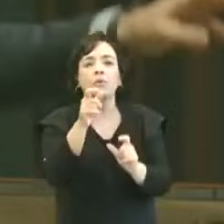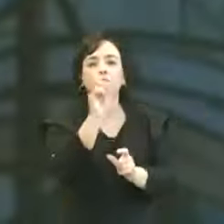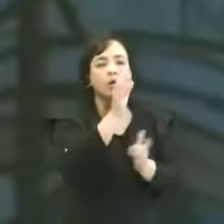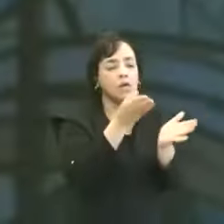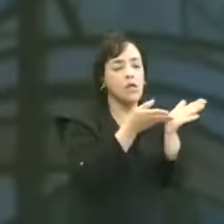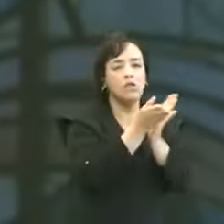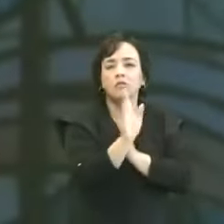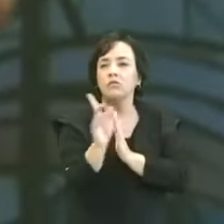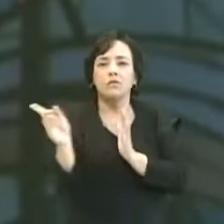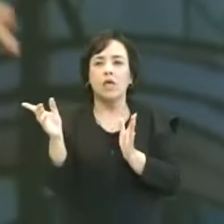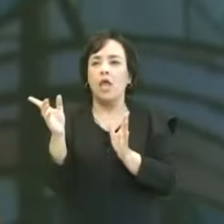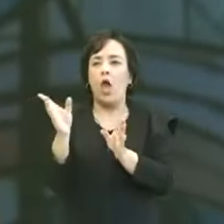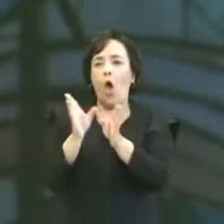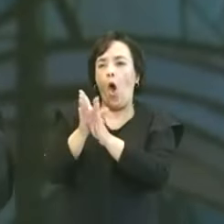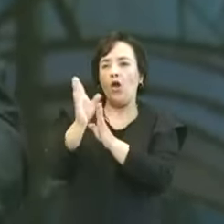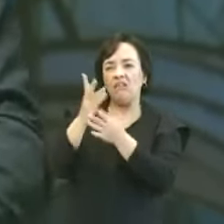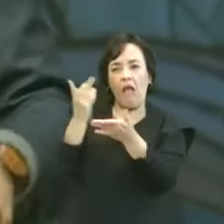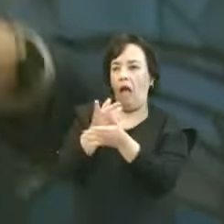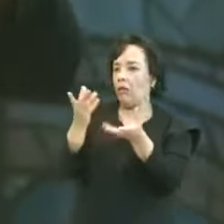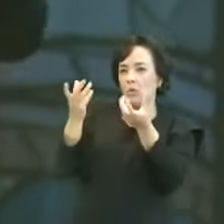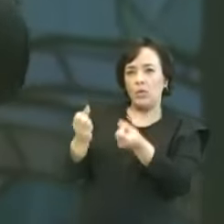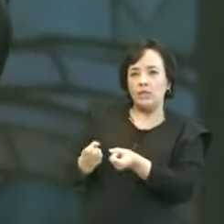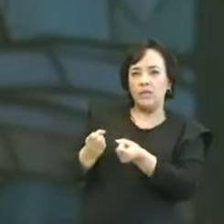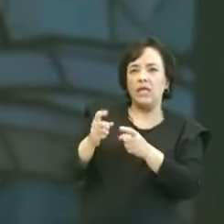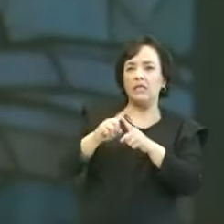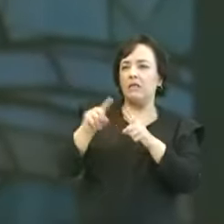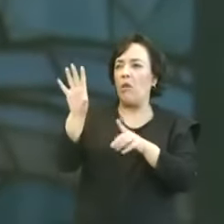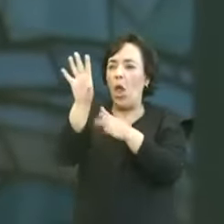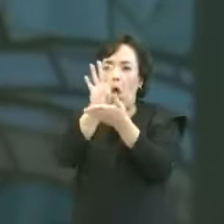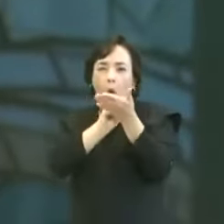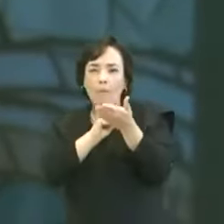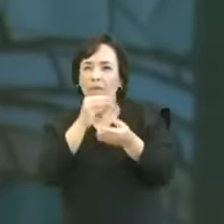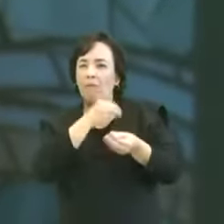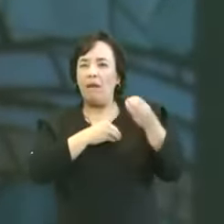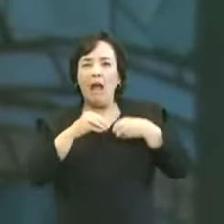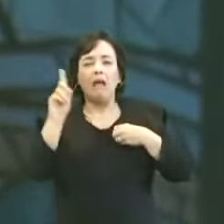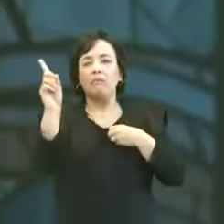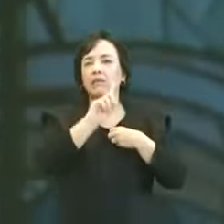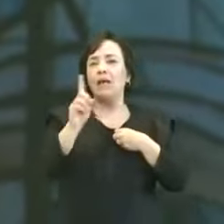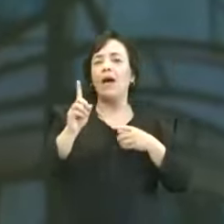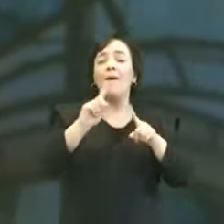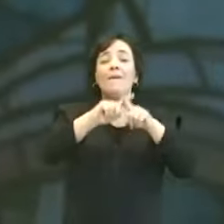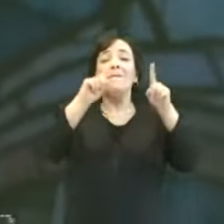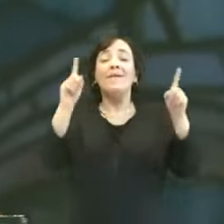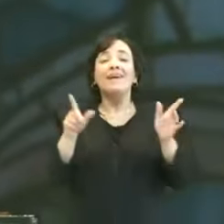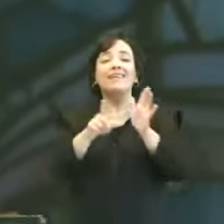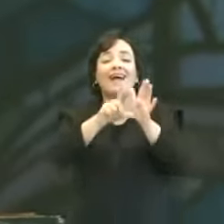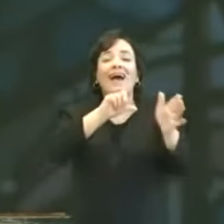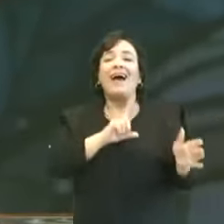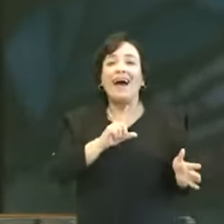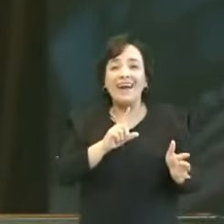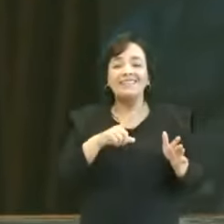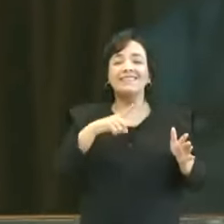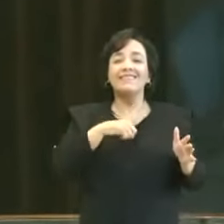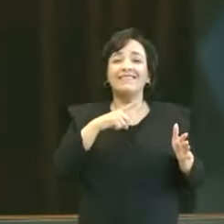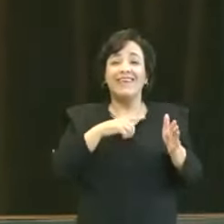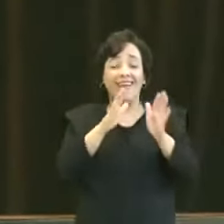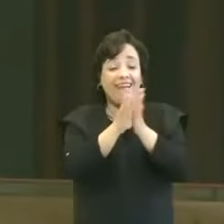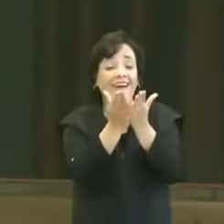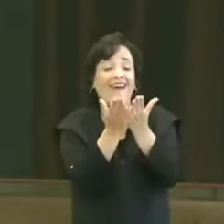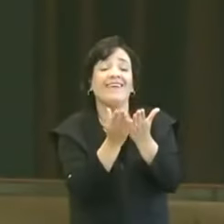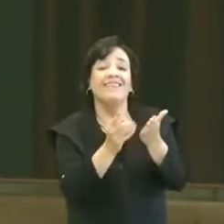do ímpio, nem se detém no caminho dos pecadores, nem se assenta à roda dos escarnecedores. Antes, o seu prazer está